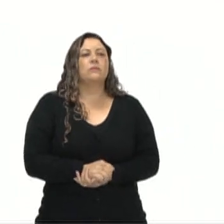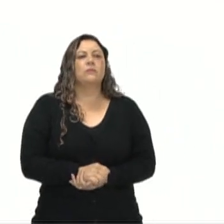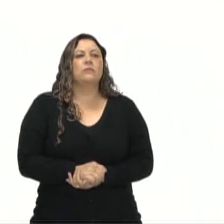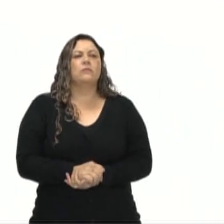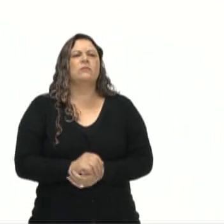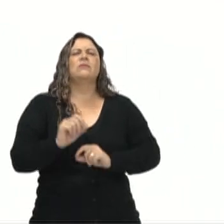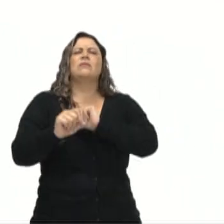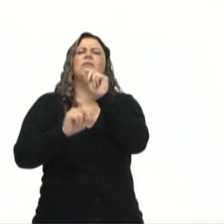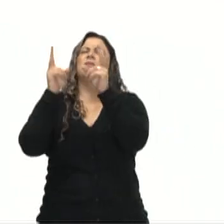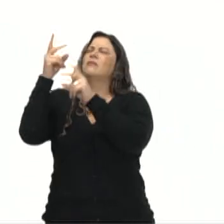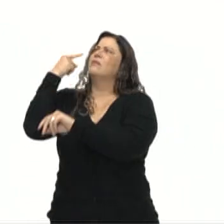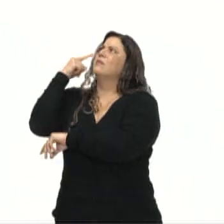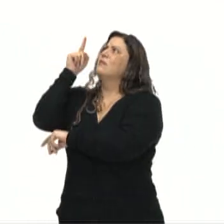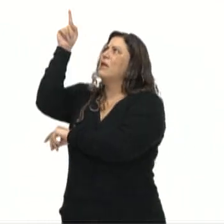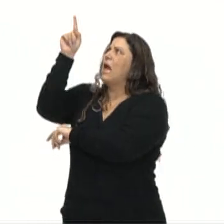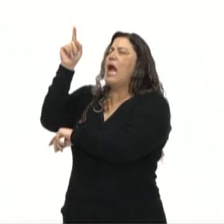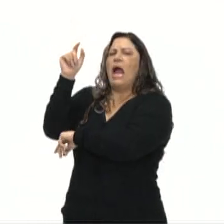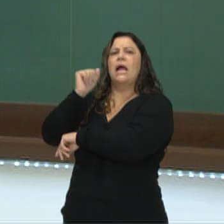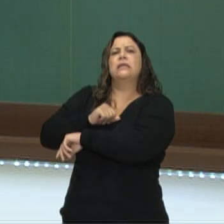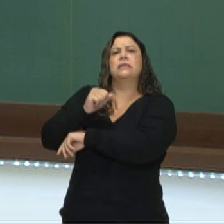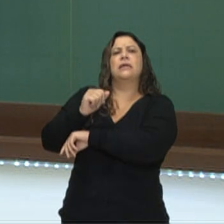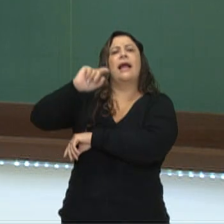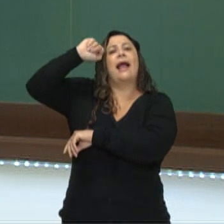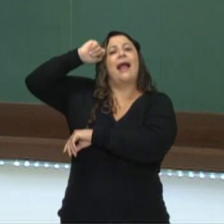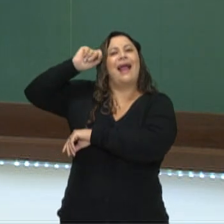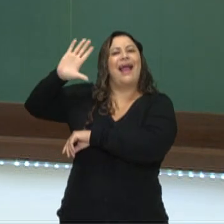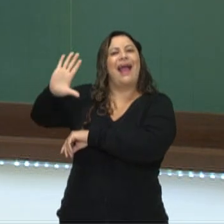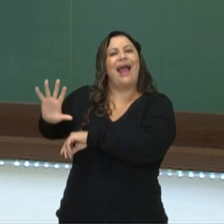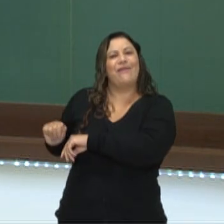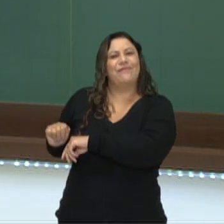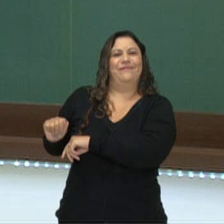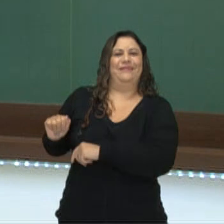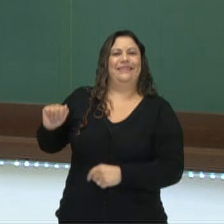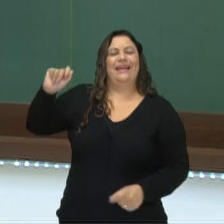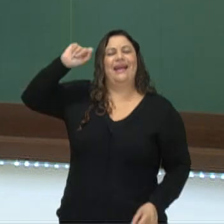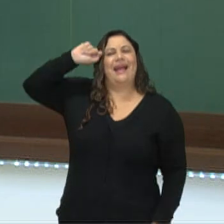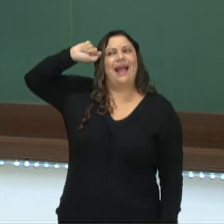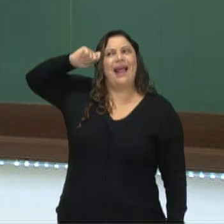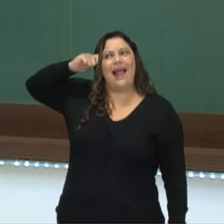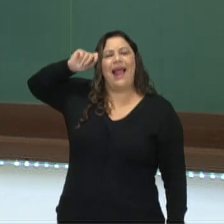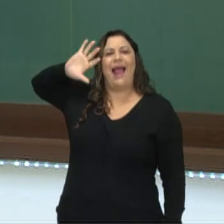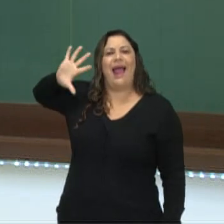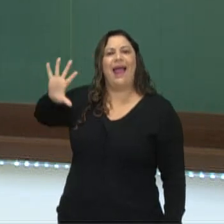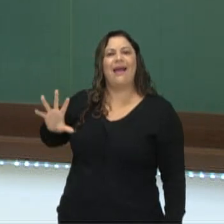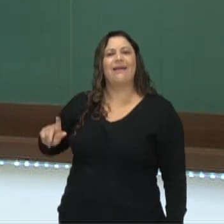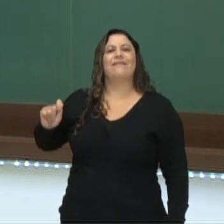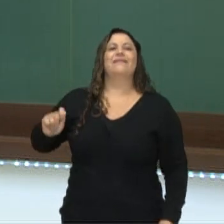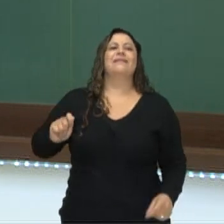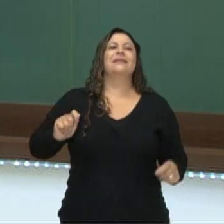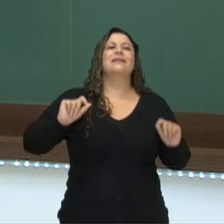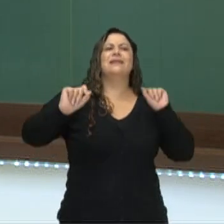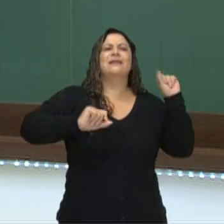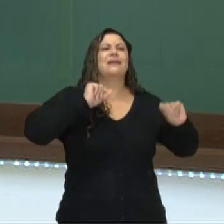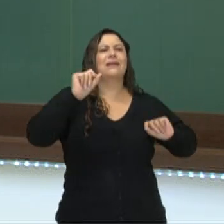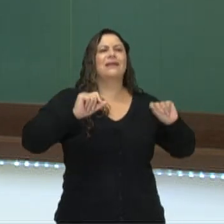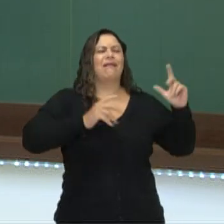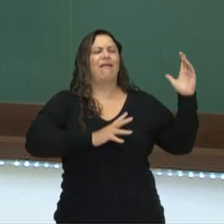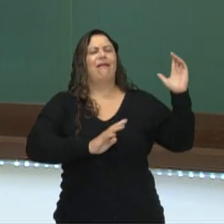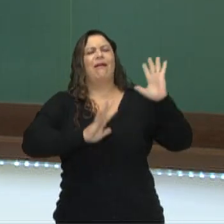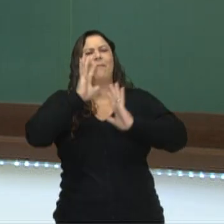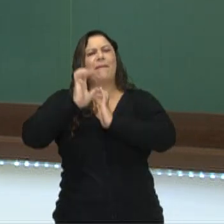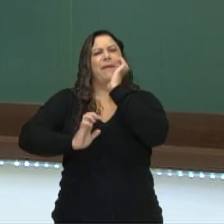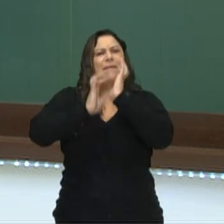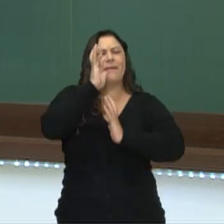E aqui a gente entra na parte da África, conflitos africanos. Gente, esse conflito é algo que você pensa